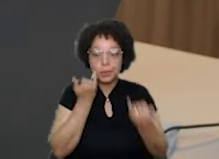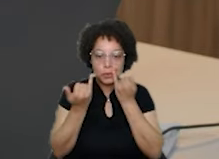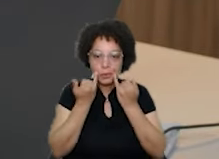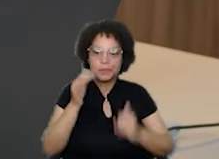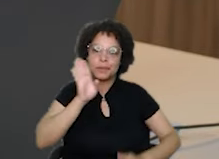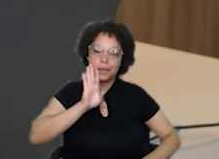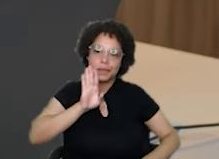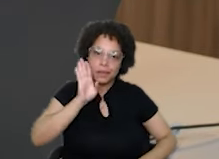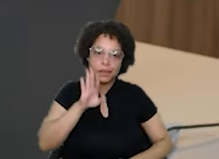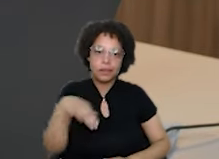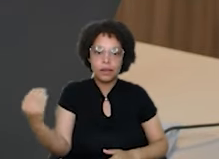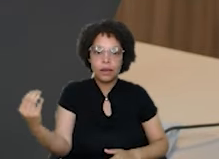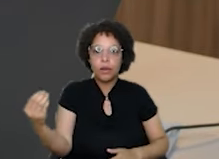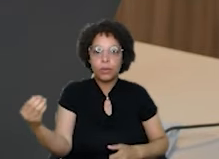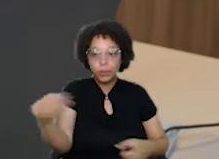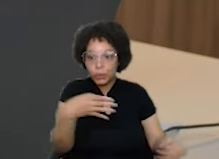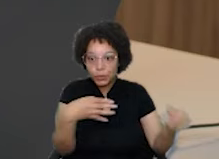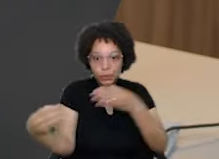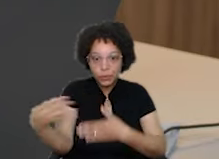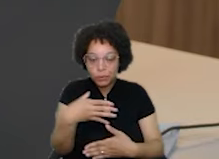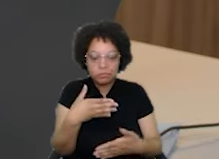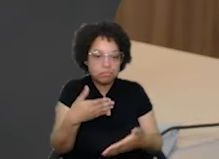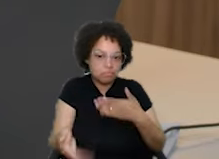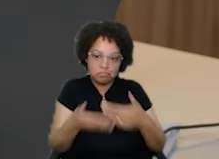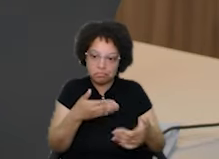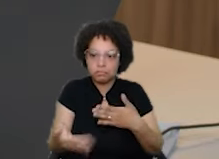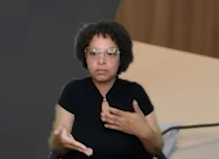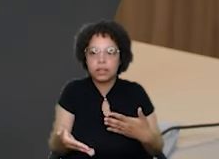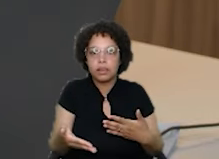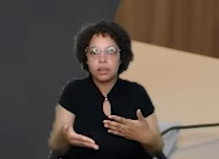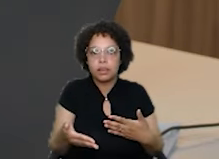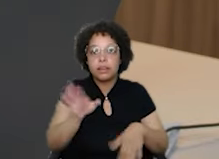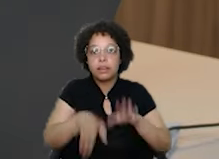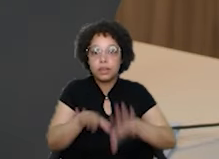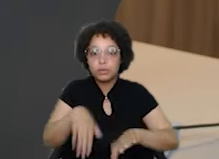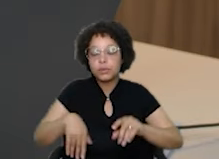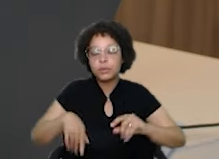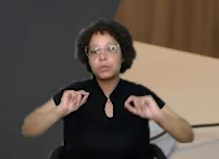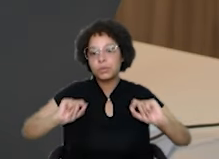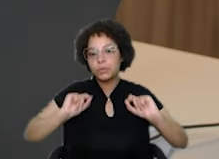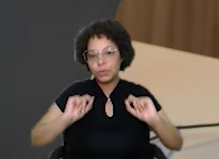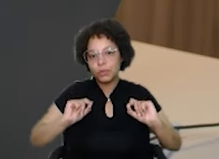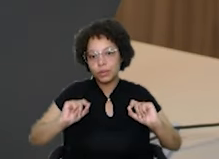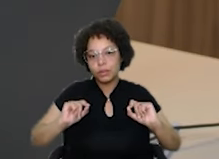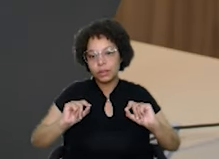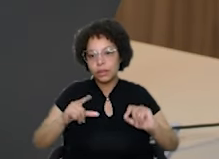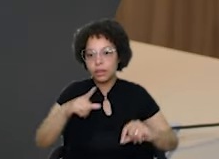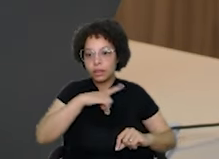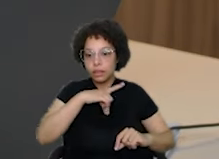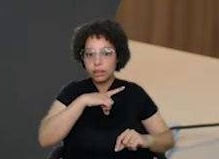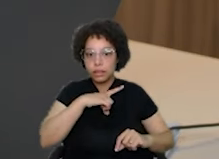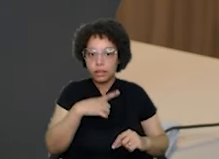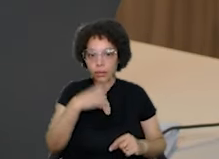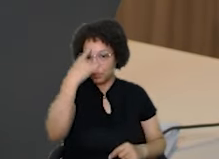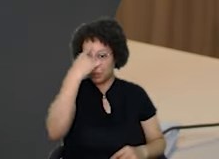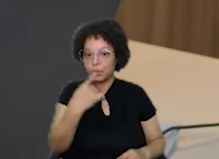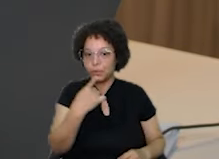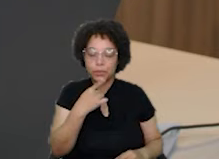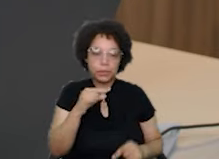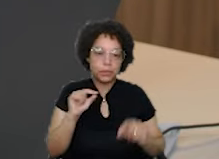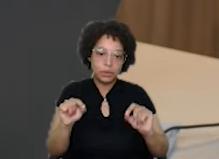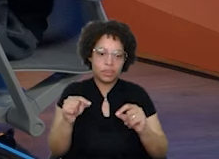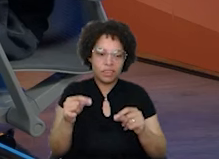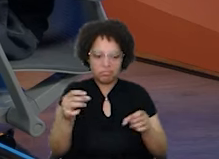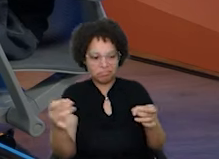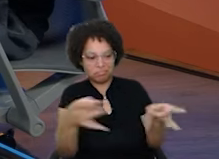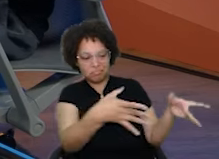atualizada né enfim e às vezes o que a gente se depara é com perfis que parece que largaram é